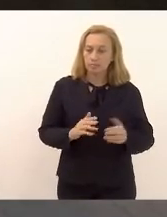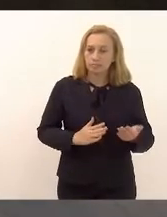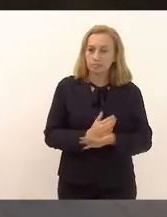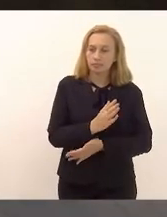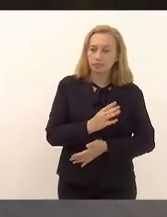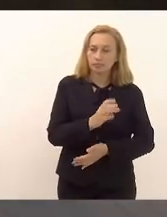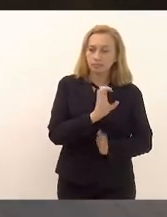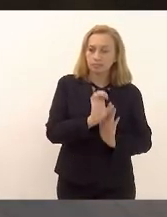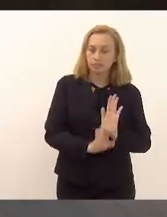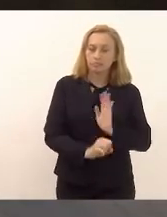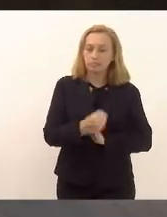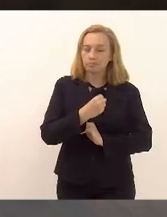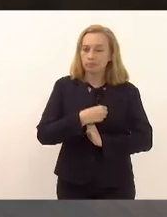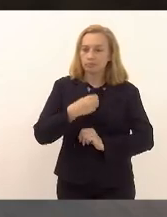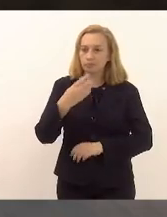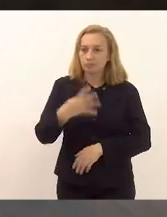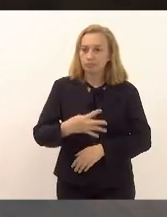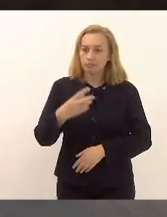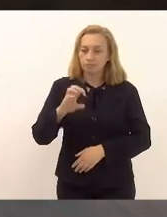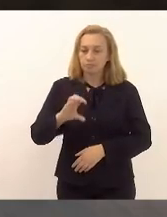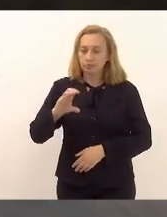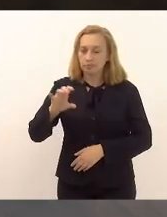aprovada número 4 da CCJ.